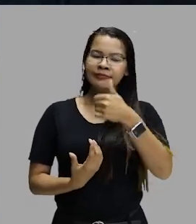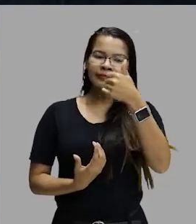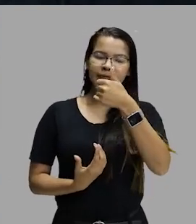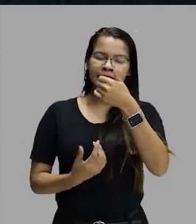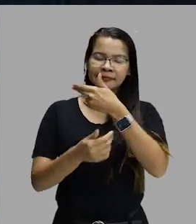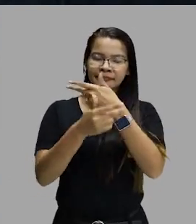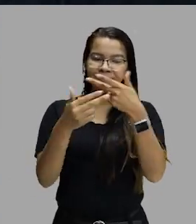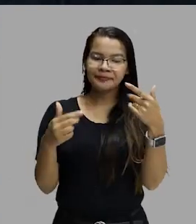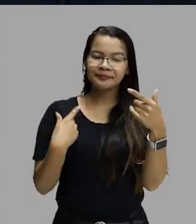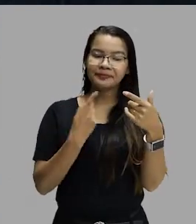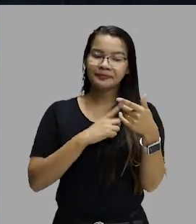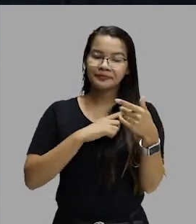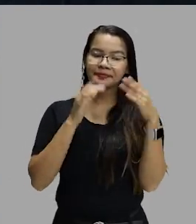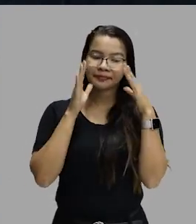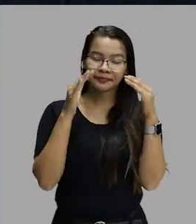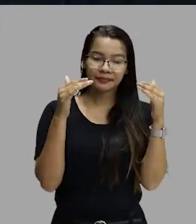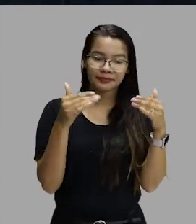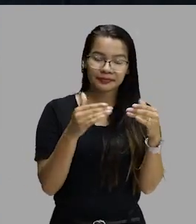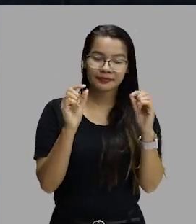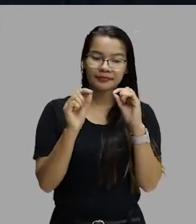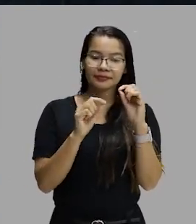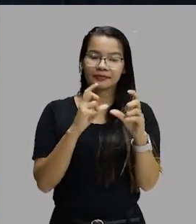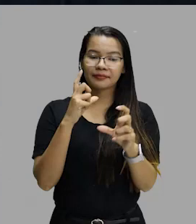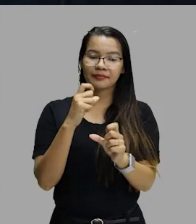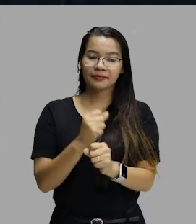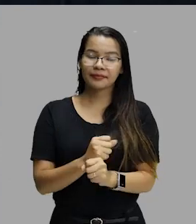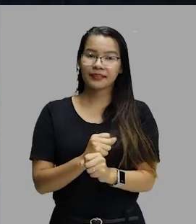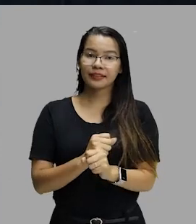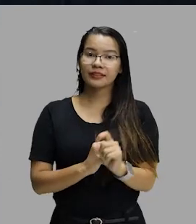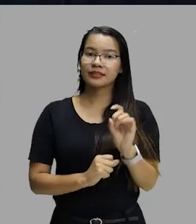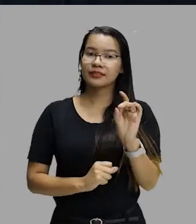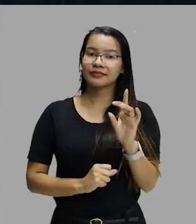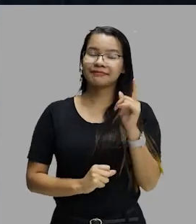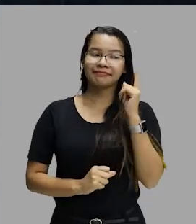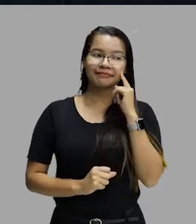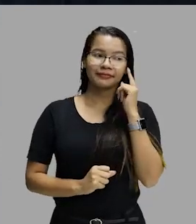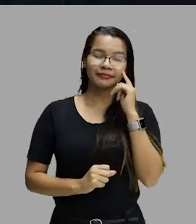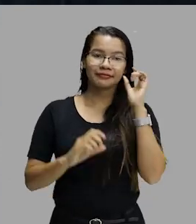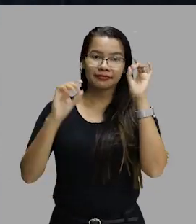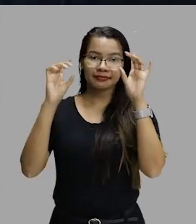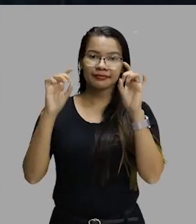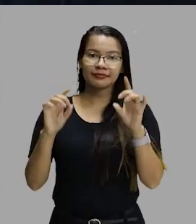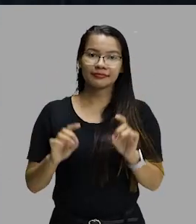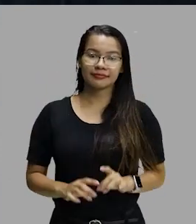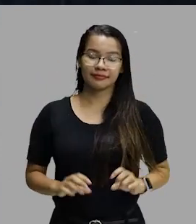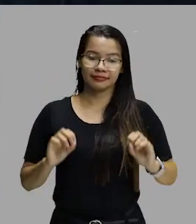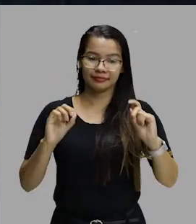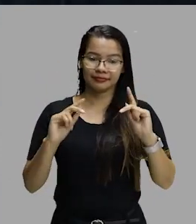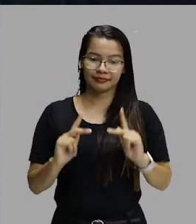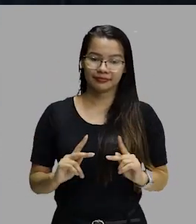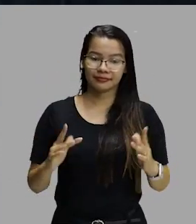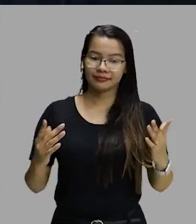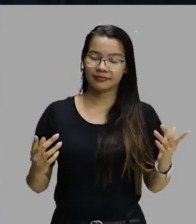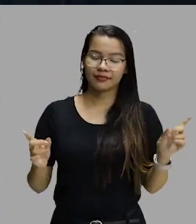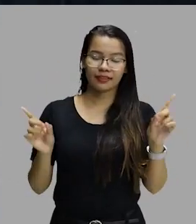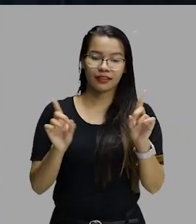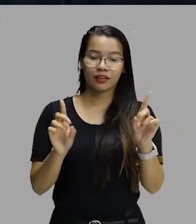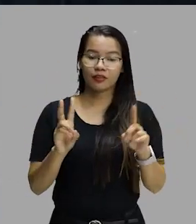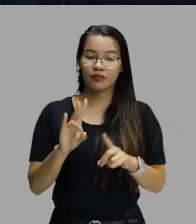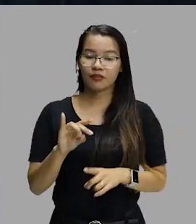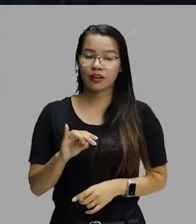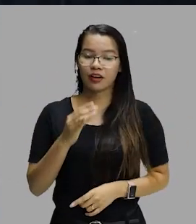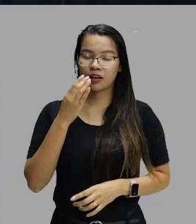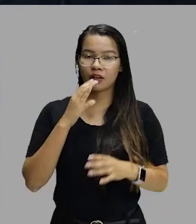que atentar é que o resumo, ele traz só as ideias principais, certo? Ele não vai